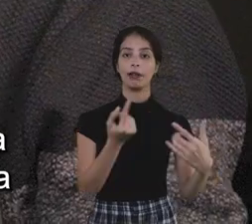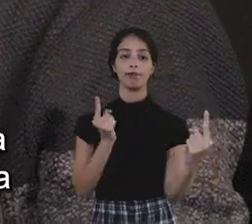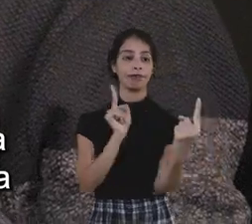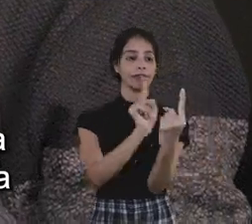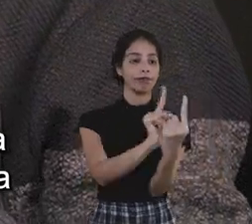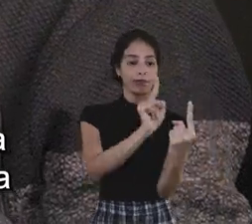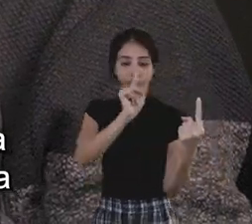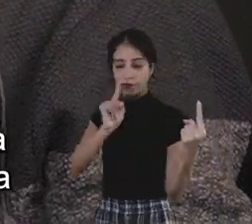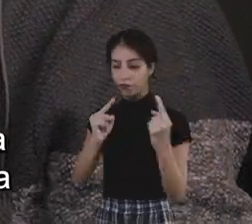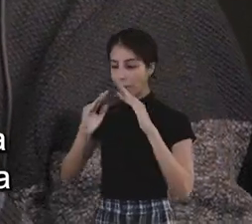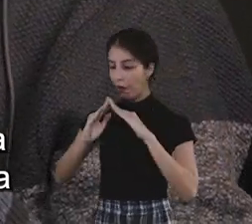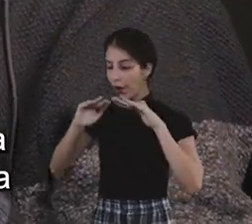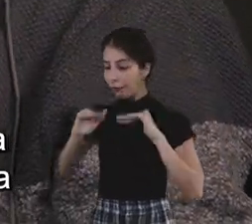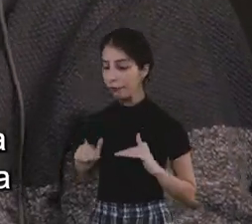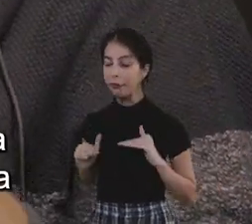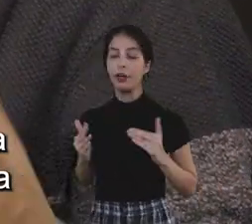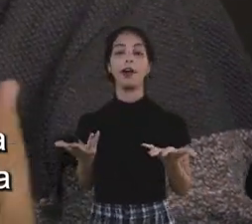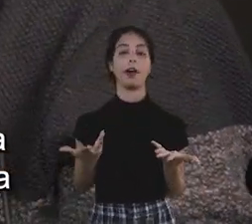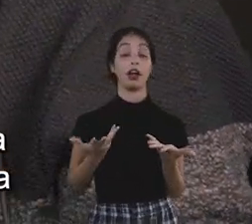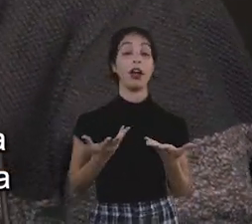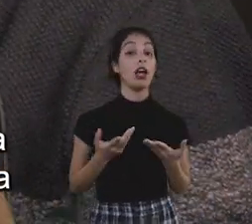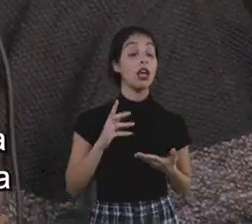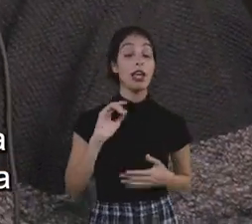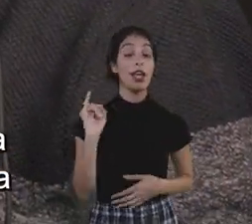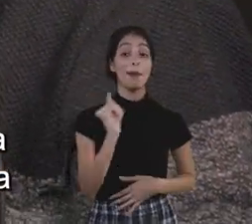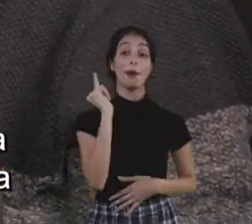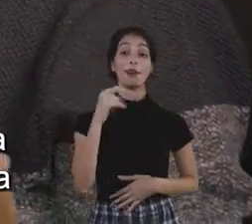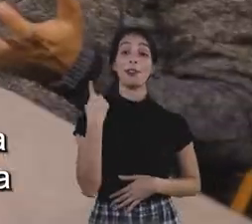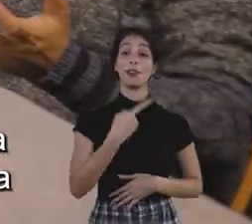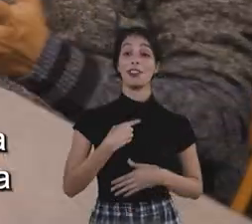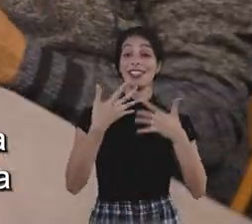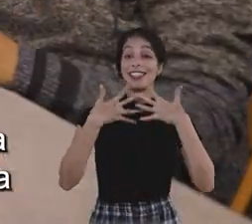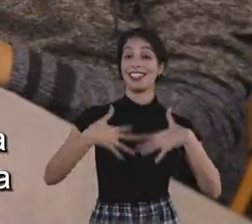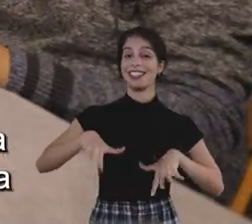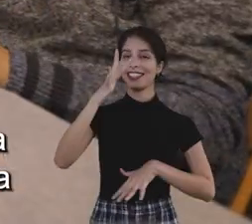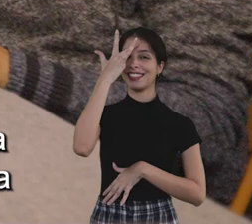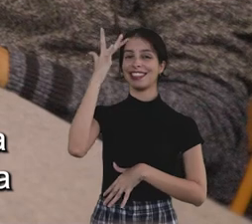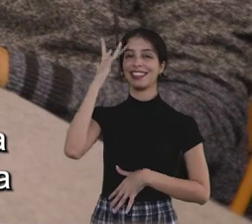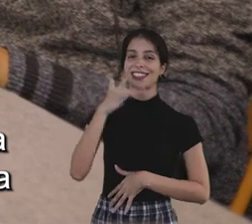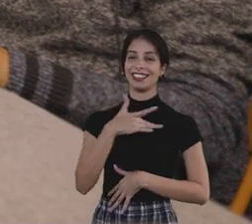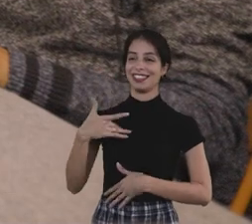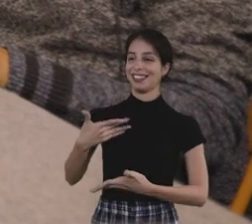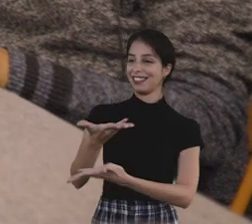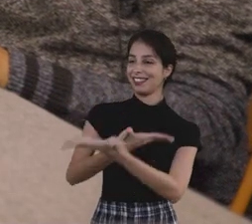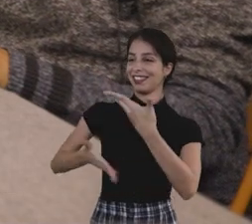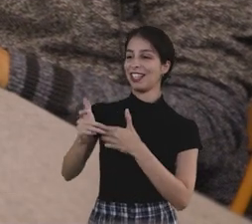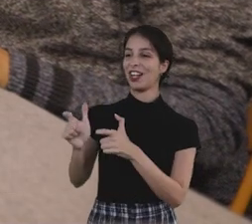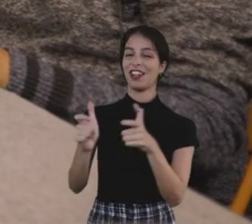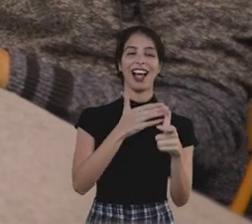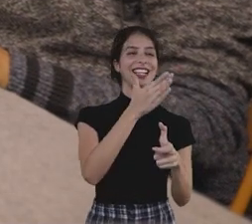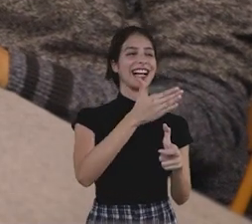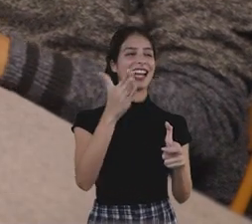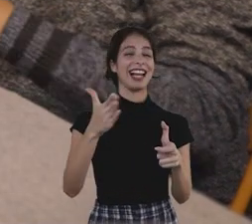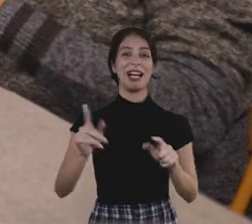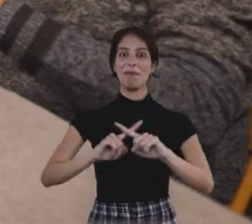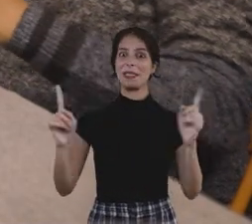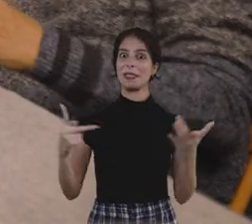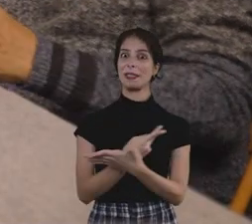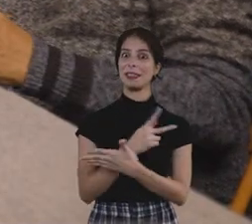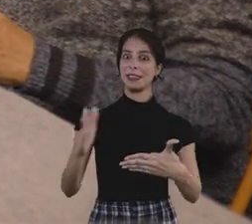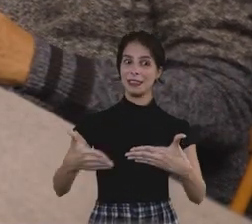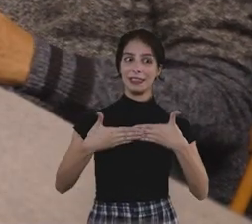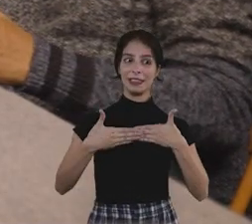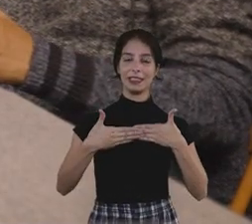vida eh né da troca de ambientes que é saudável paraa Nossa eh pra nossa existência né então